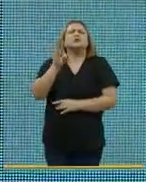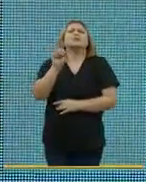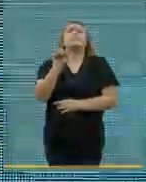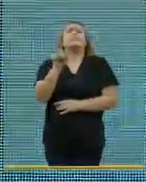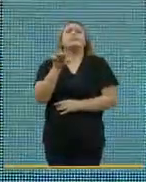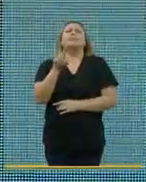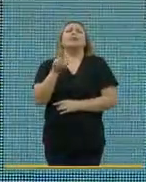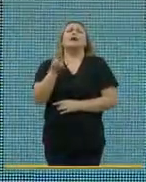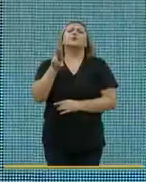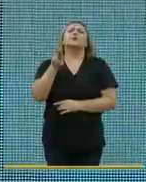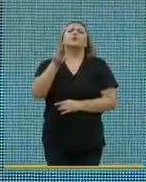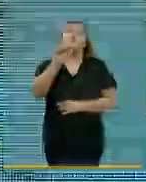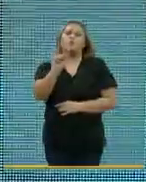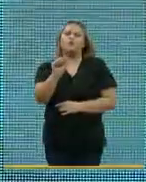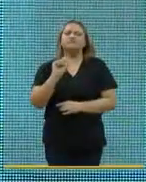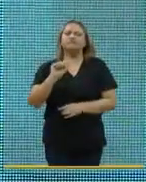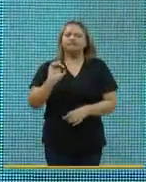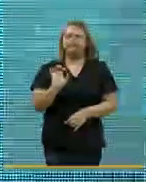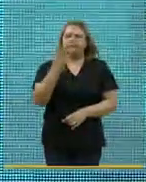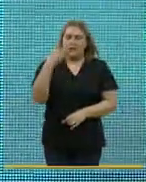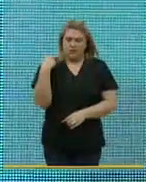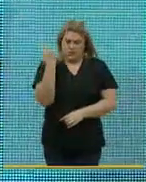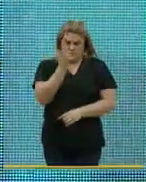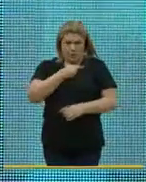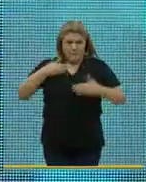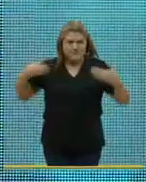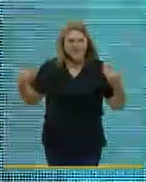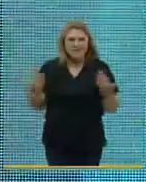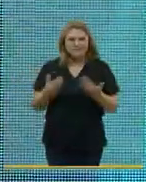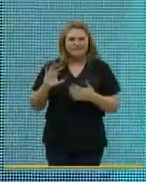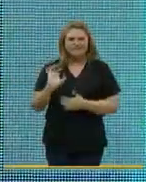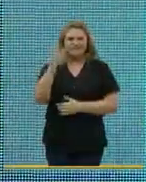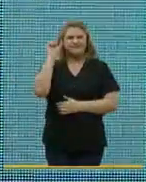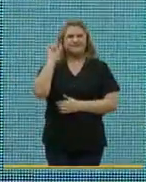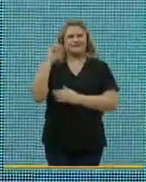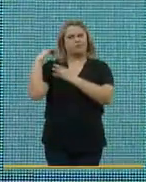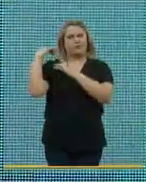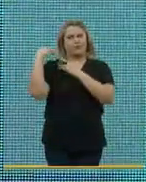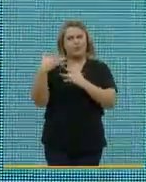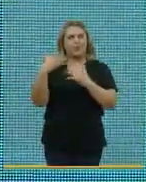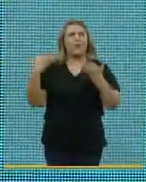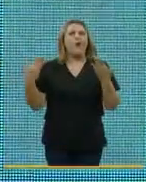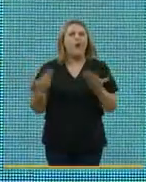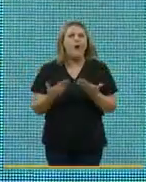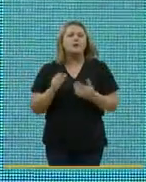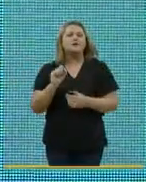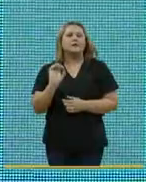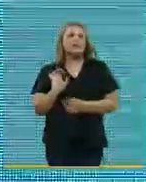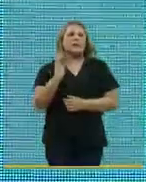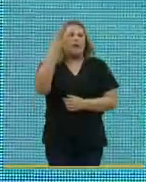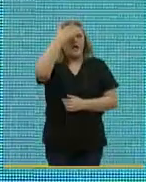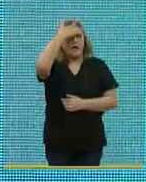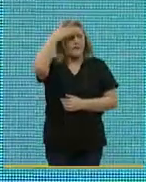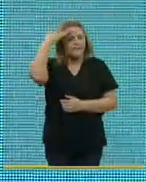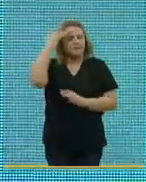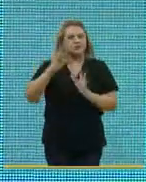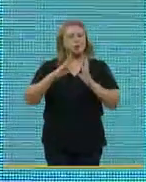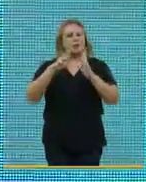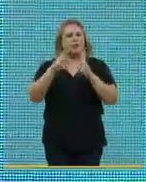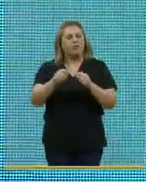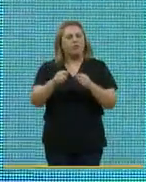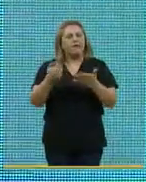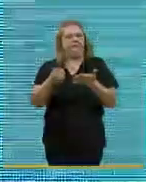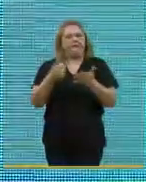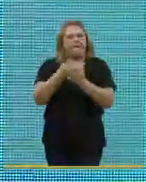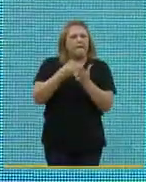atividades econômicas obrigando a nossa gente é um terceiro turno de trabalho pelo qual a partir da selva geria dessa reforma trabalhista